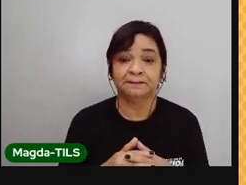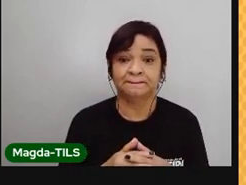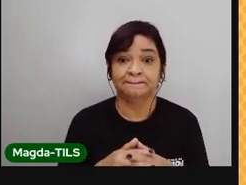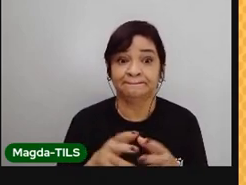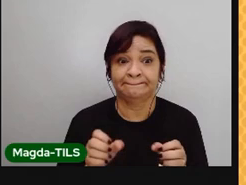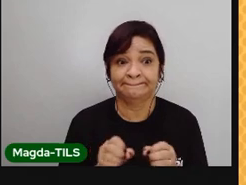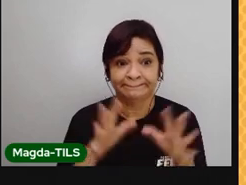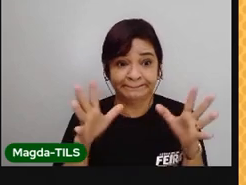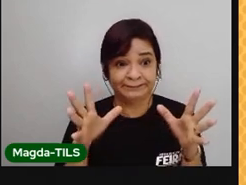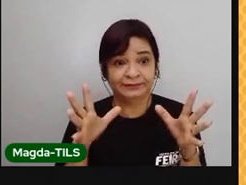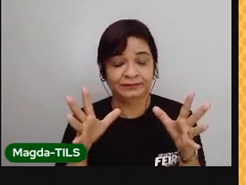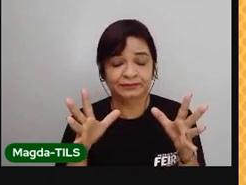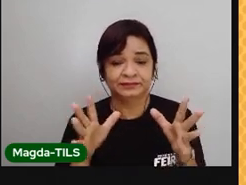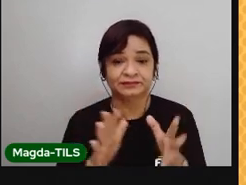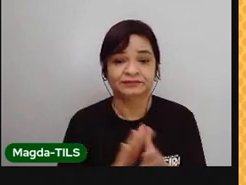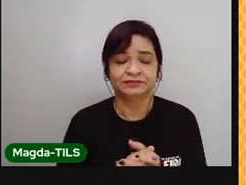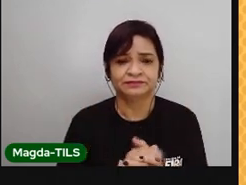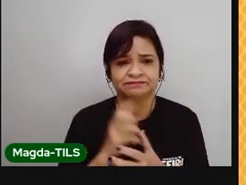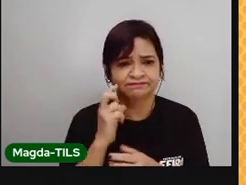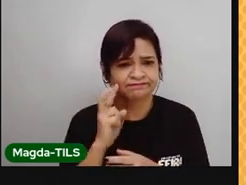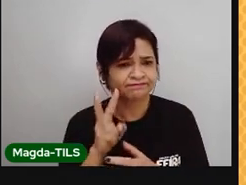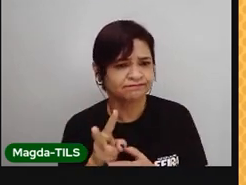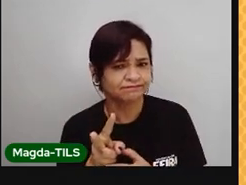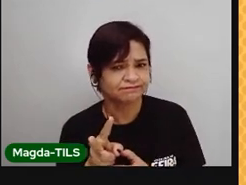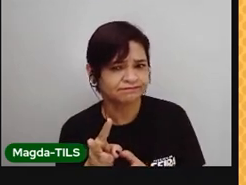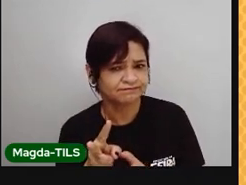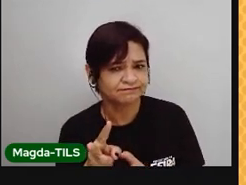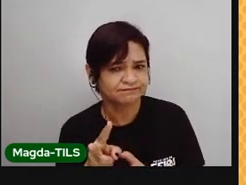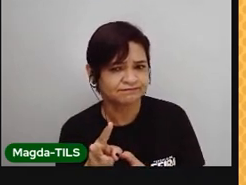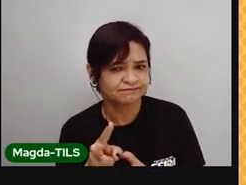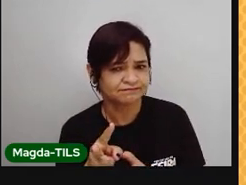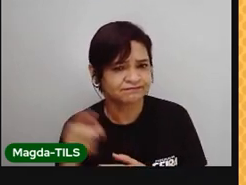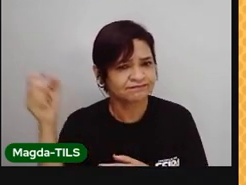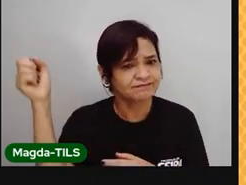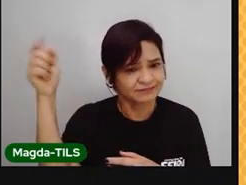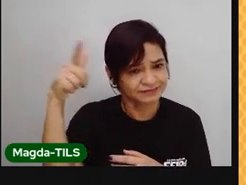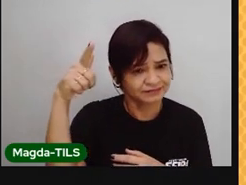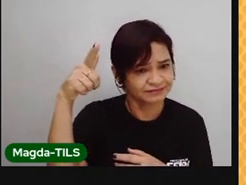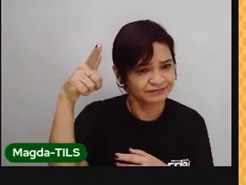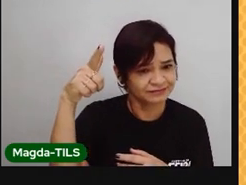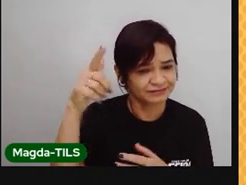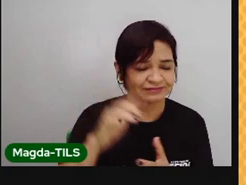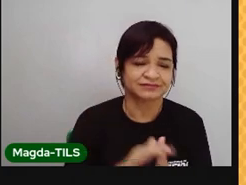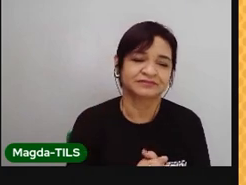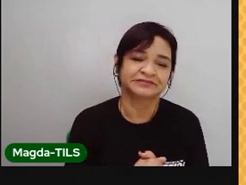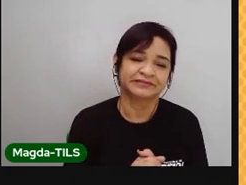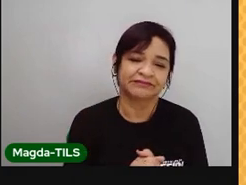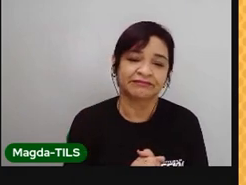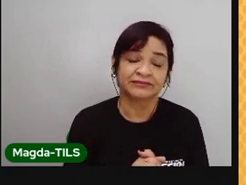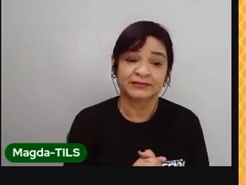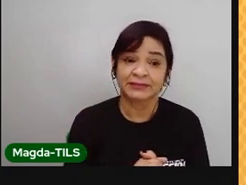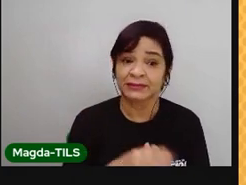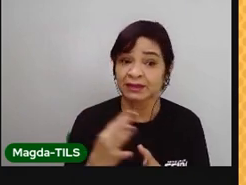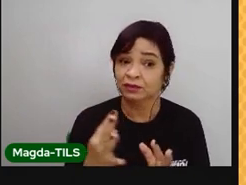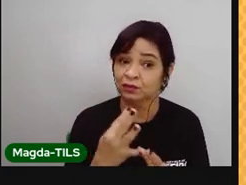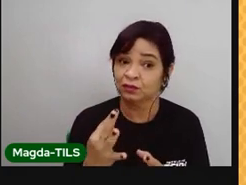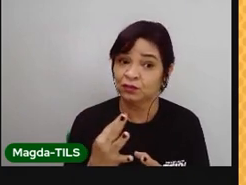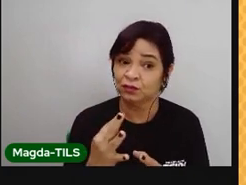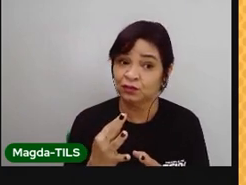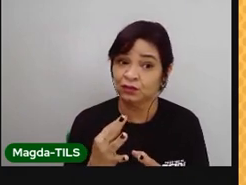e assim estou representando a nossa estrela, o Sol, com essa lâmpada. Fiz 4